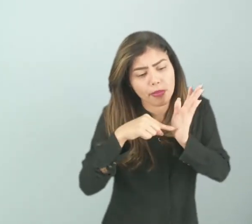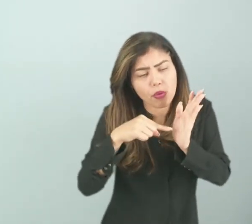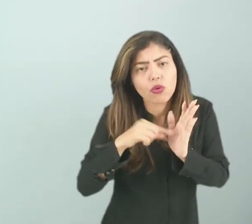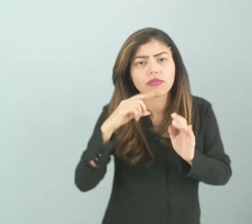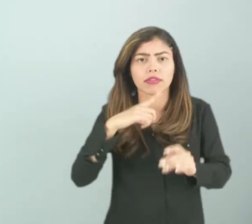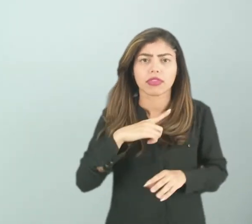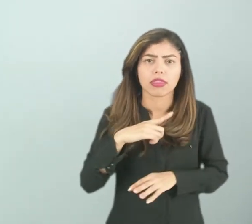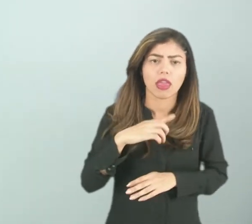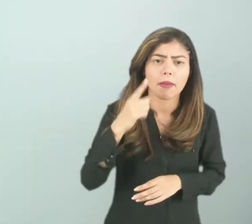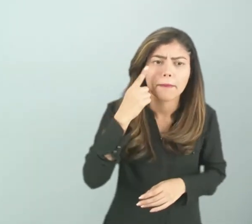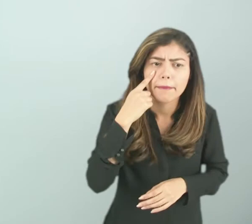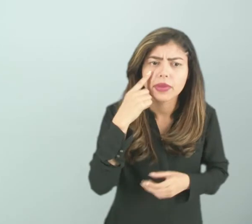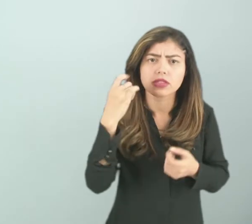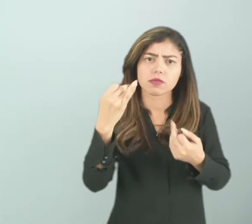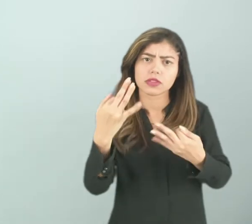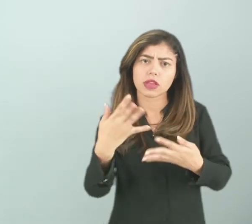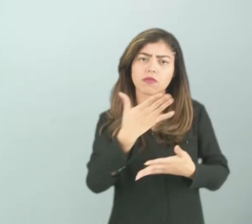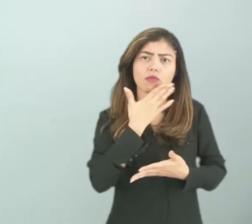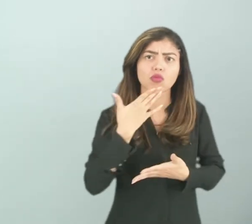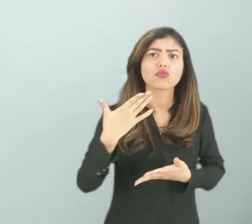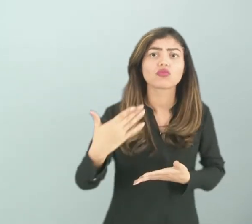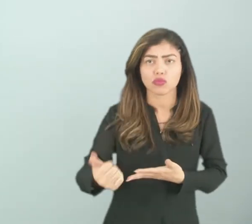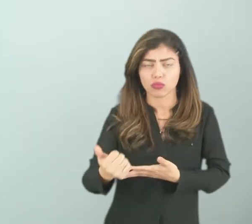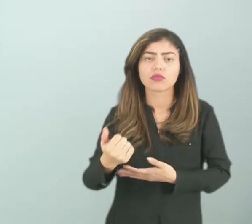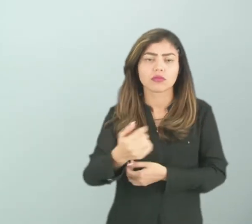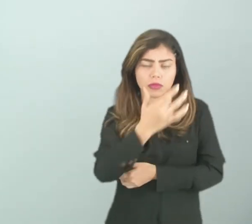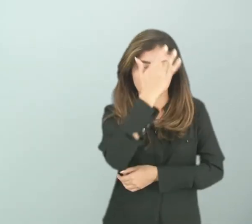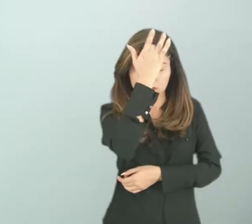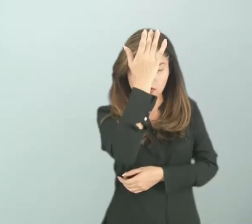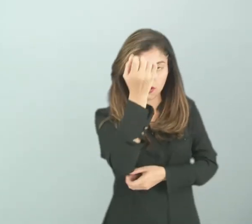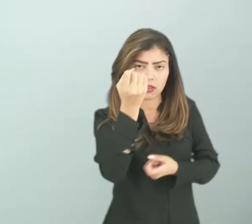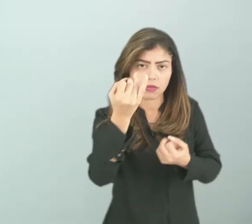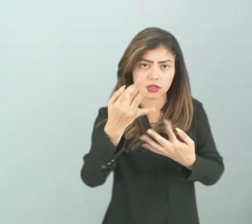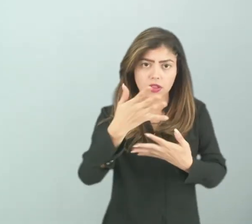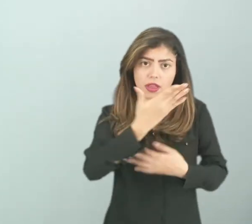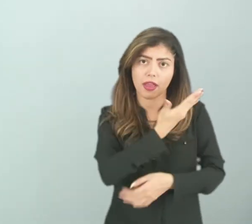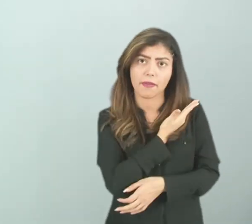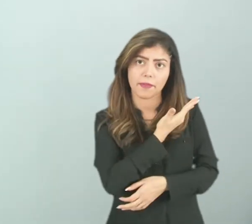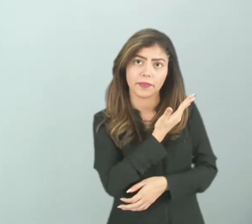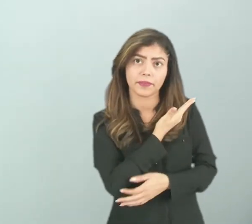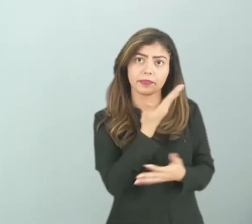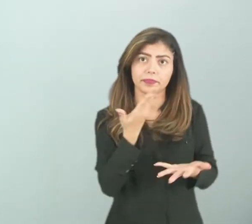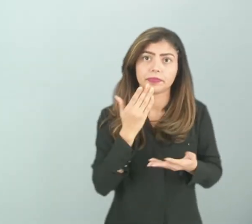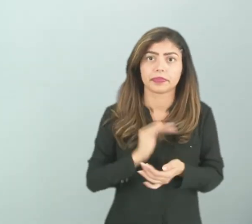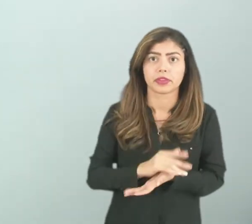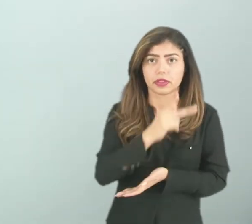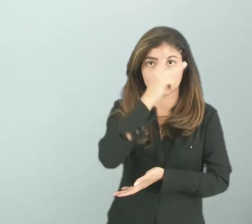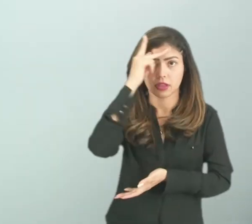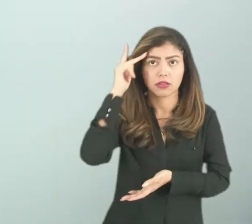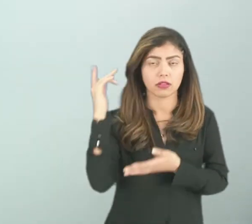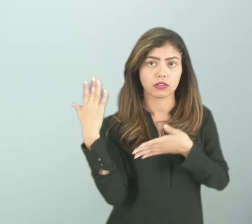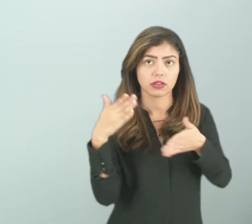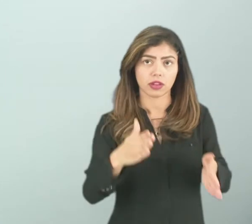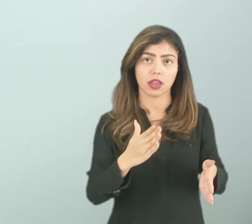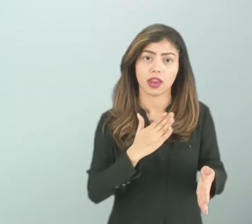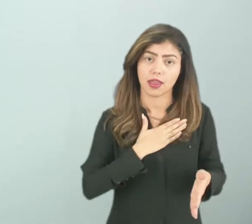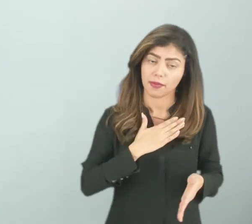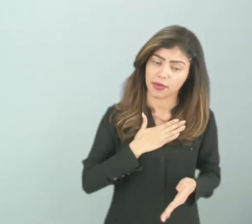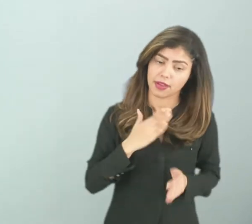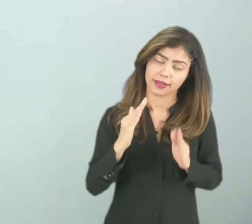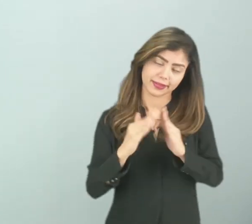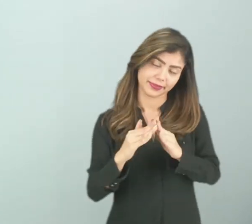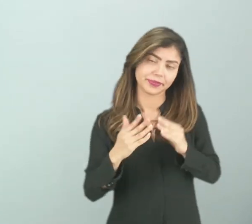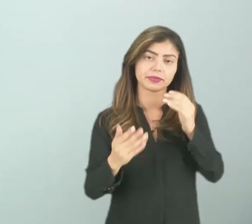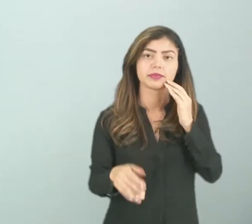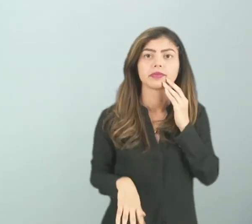referência, para dar uma localização mais fácil para os nossos amigos, para as pessoas chegarem até onde nós estamos,